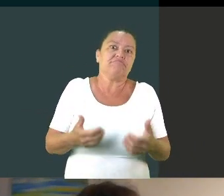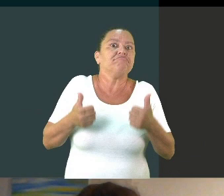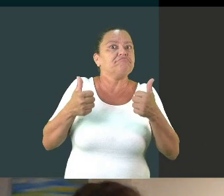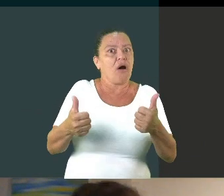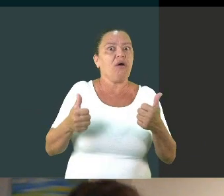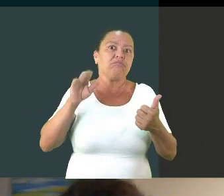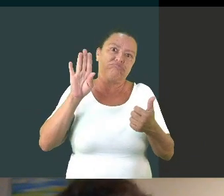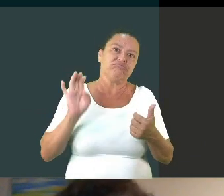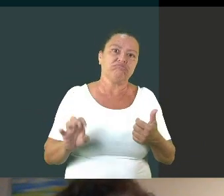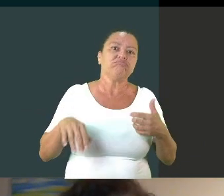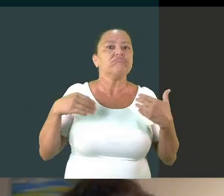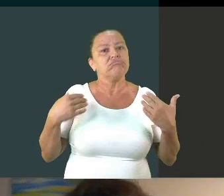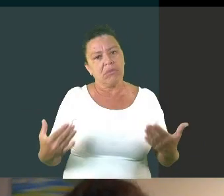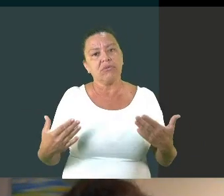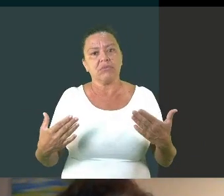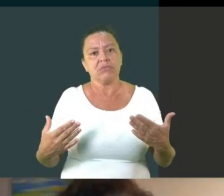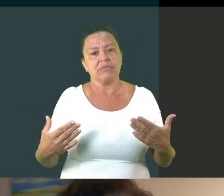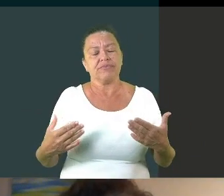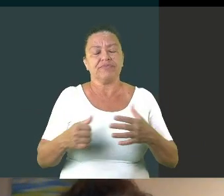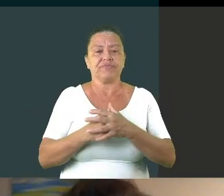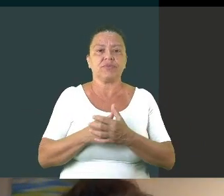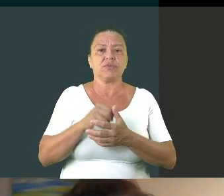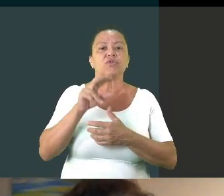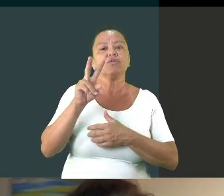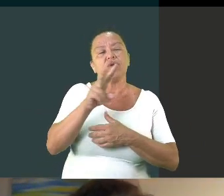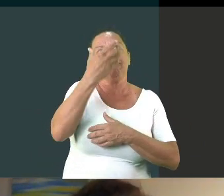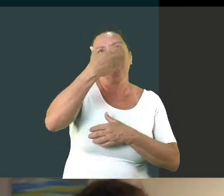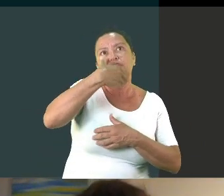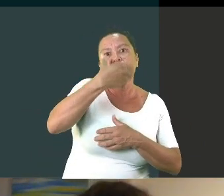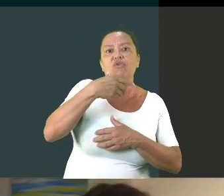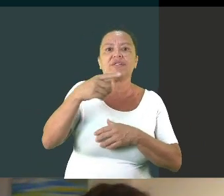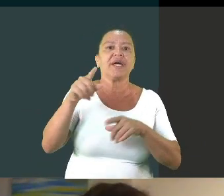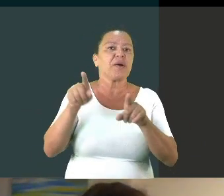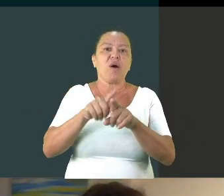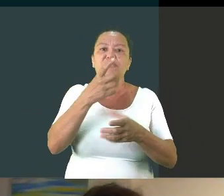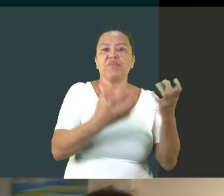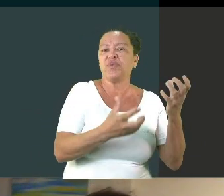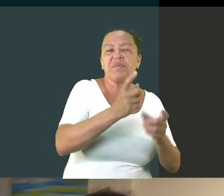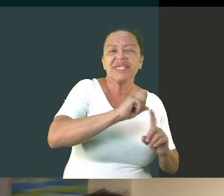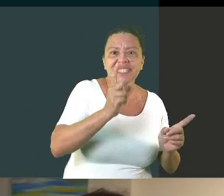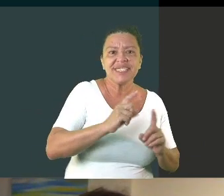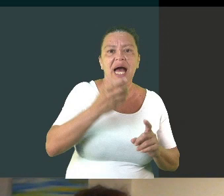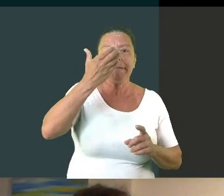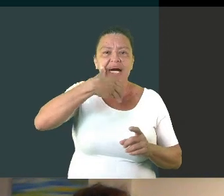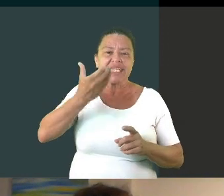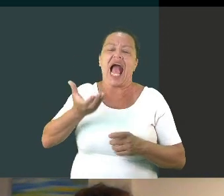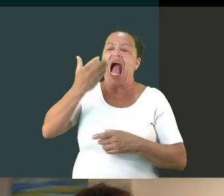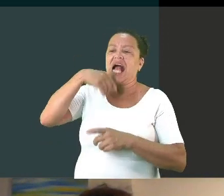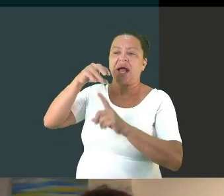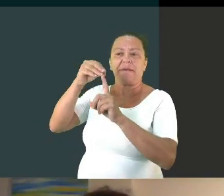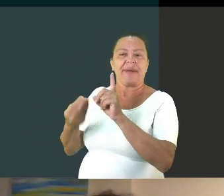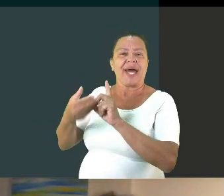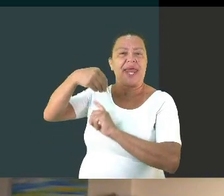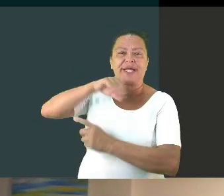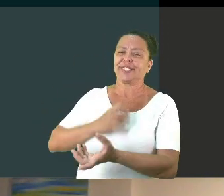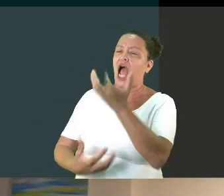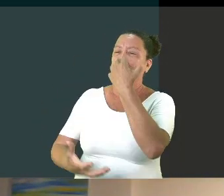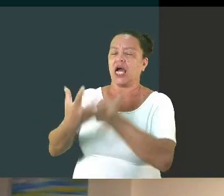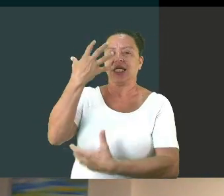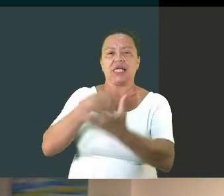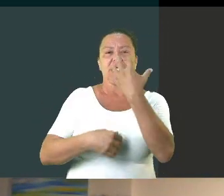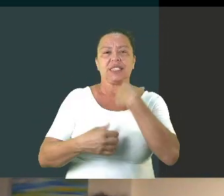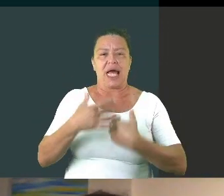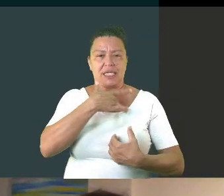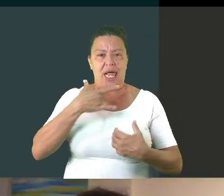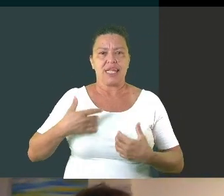fluido vital do alimento, do vegetal, da fruta, para, então, através da alimentação, para vir suprir, para